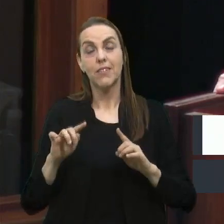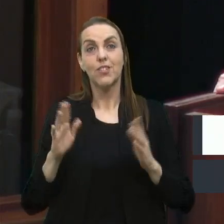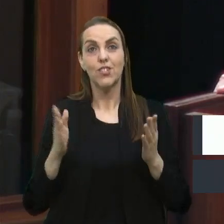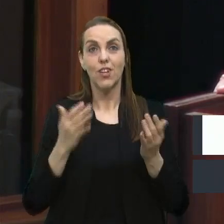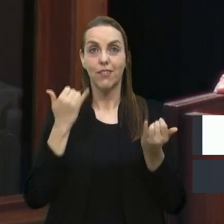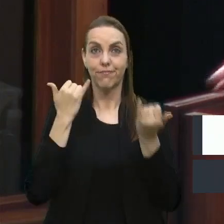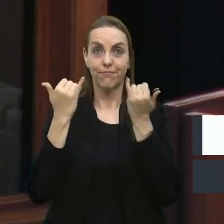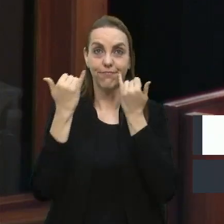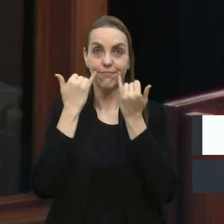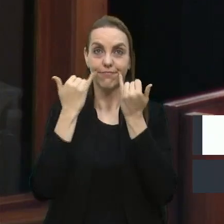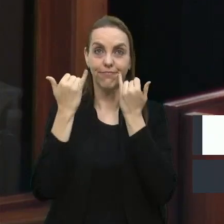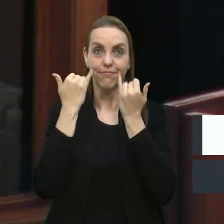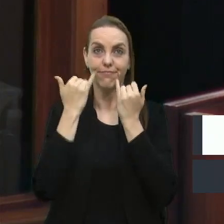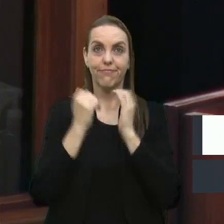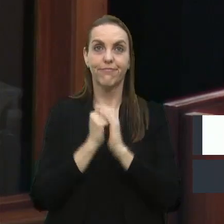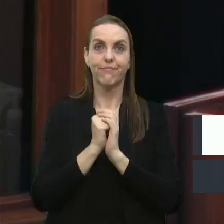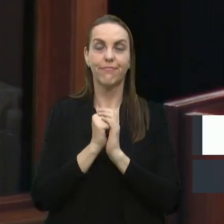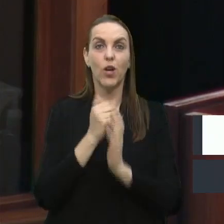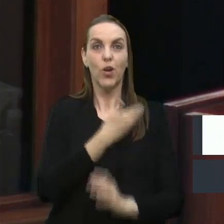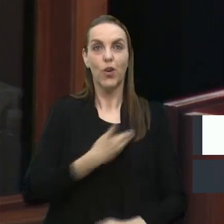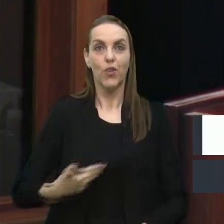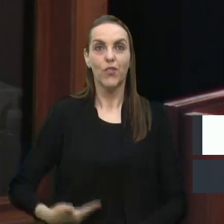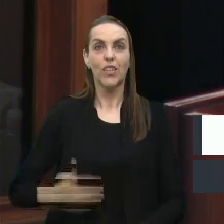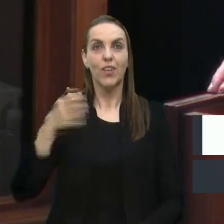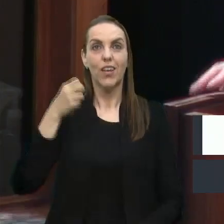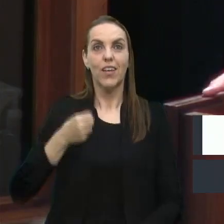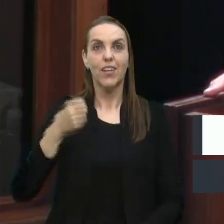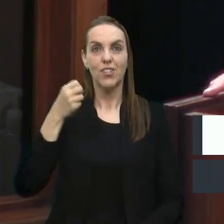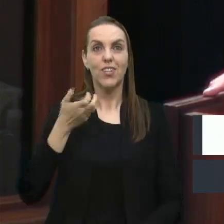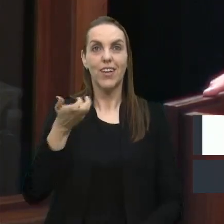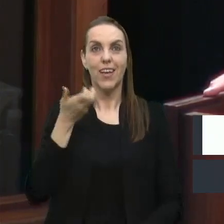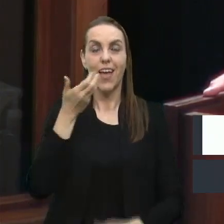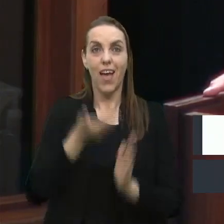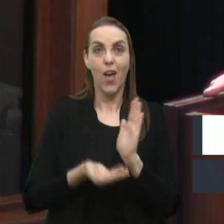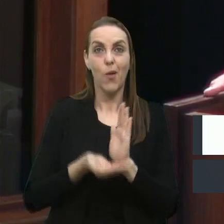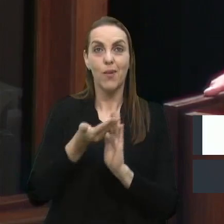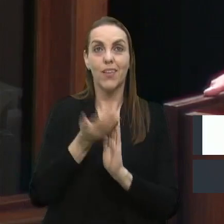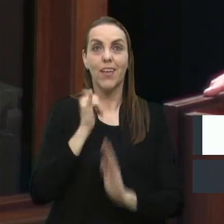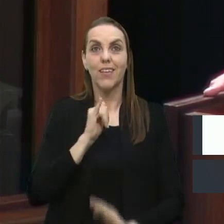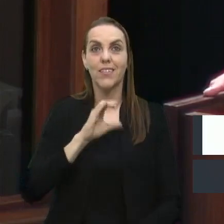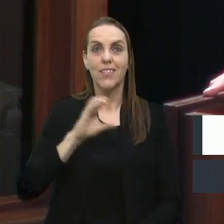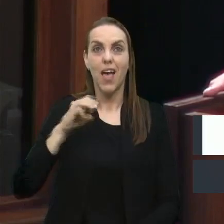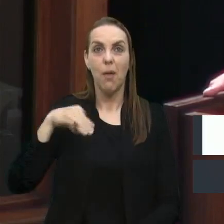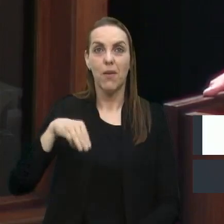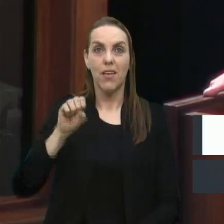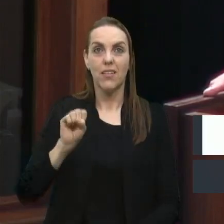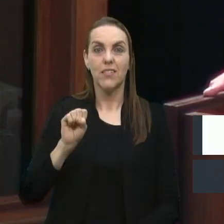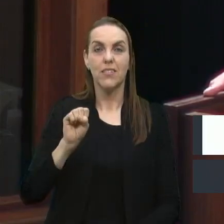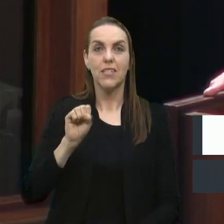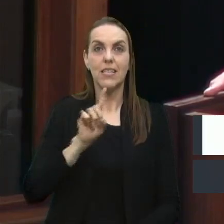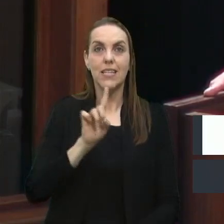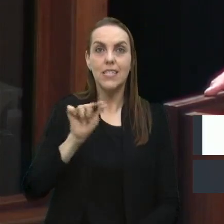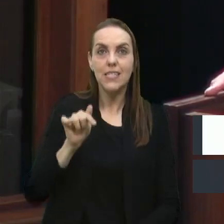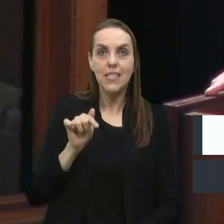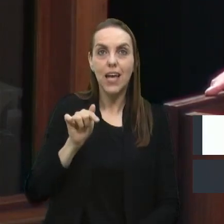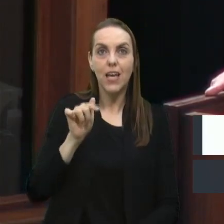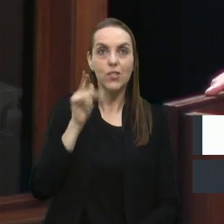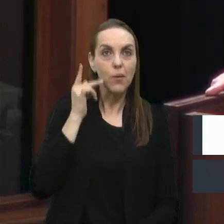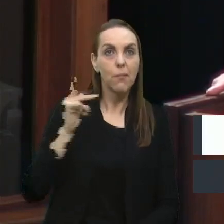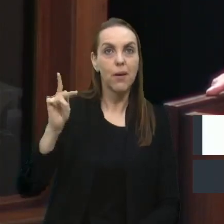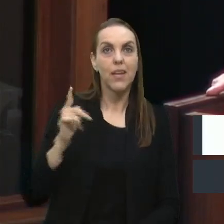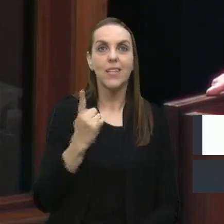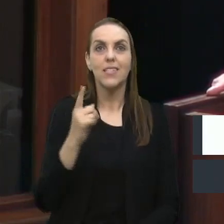informações. O governo Leite quer aumentar o ICMS de 17% para 19,5% no